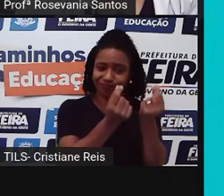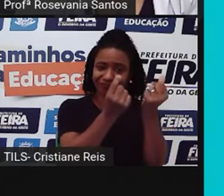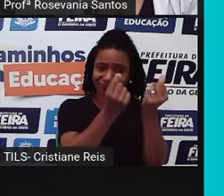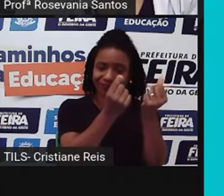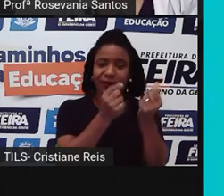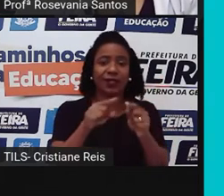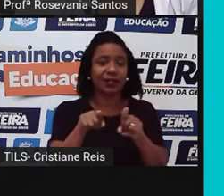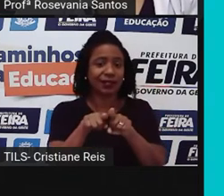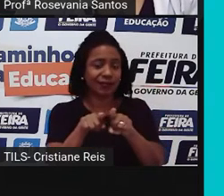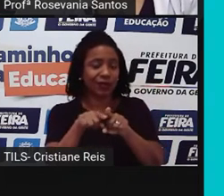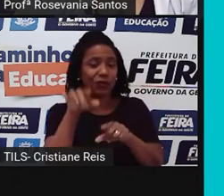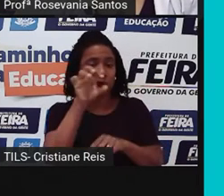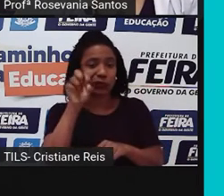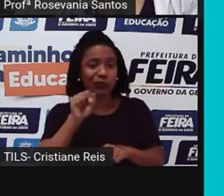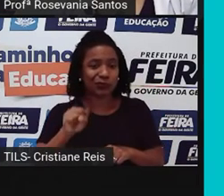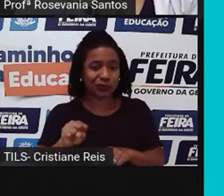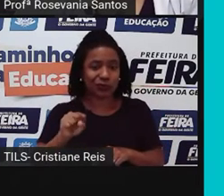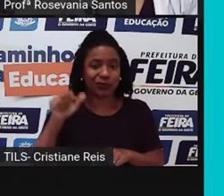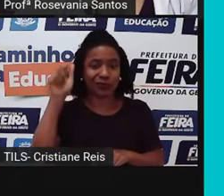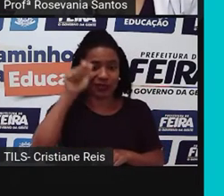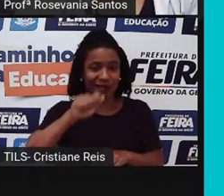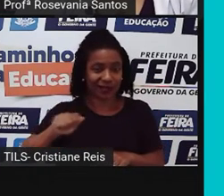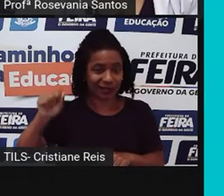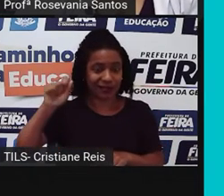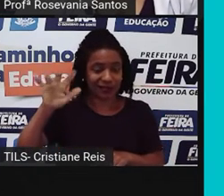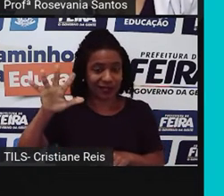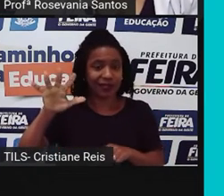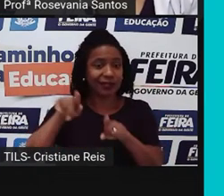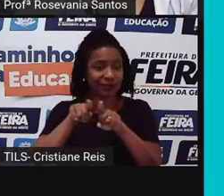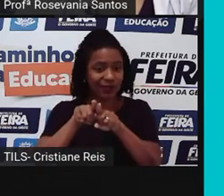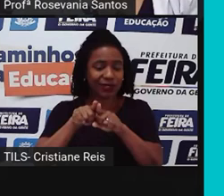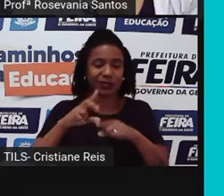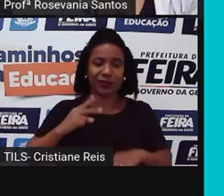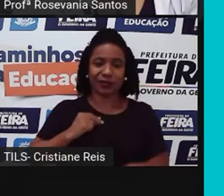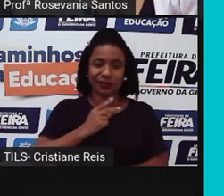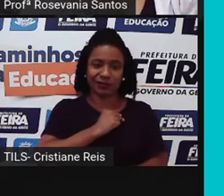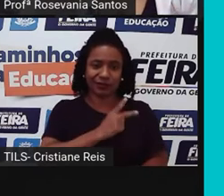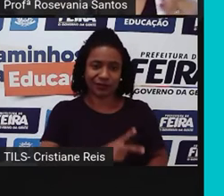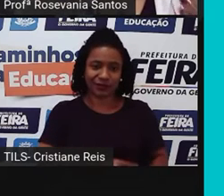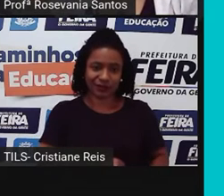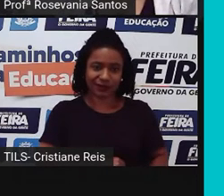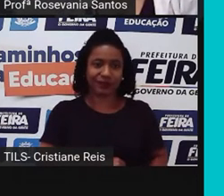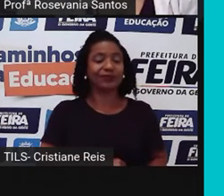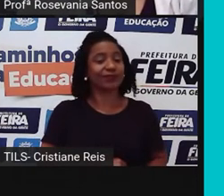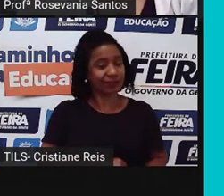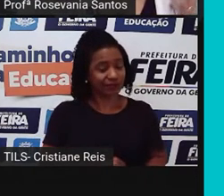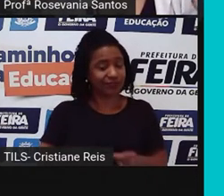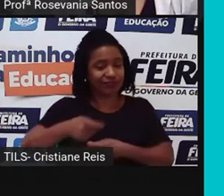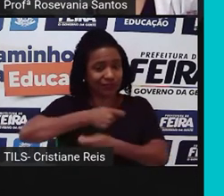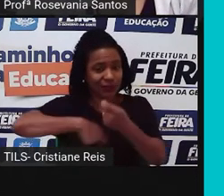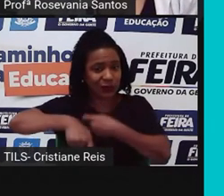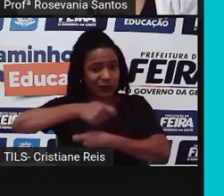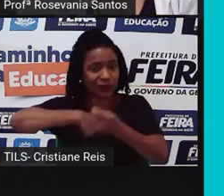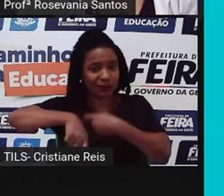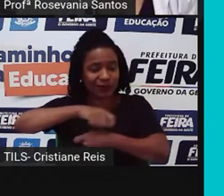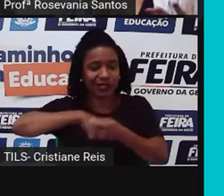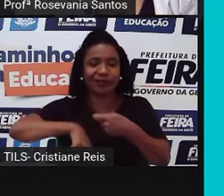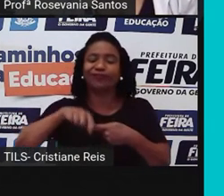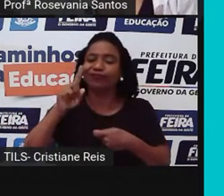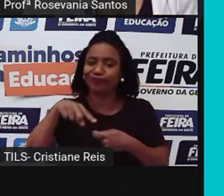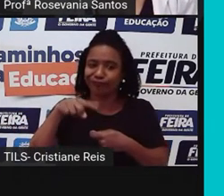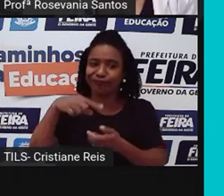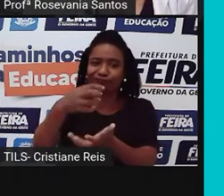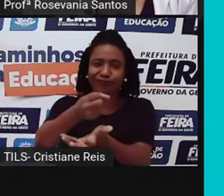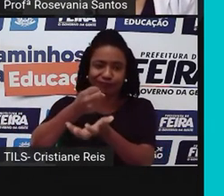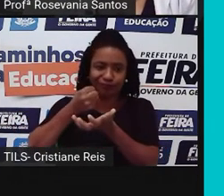capitalista também e o norte da Ásia socialista. Inclusive a China, né, abriu parte da sua economia, mas ainda tem característica,